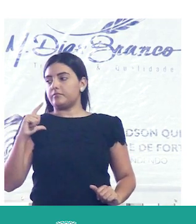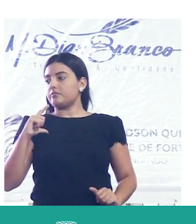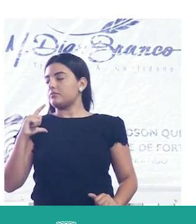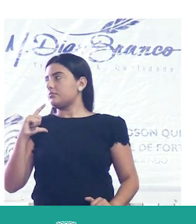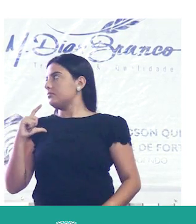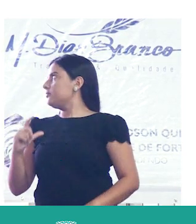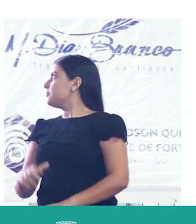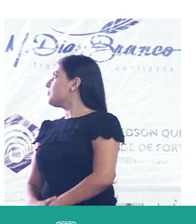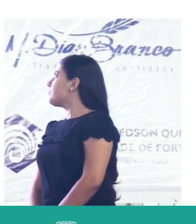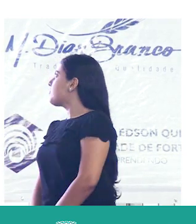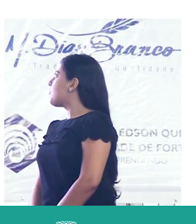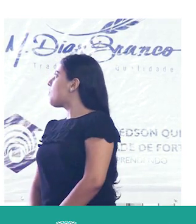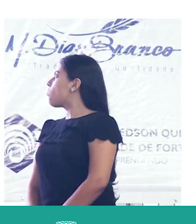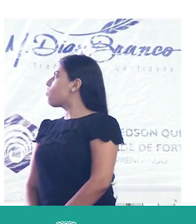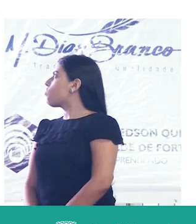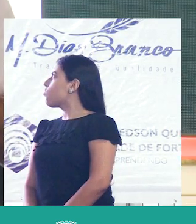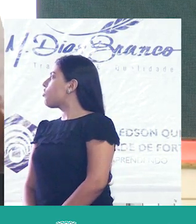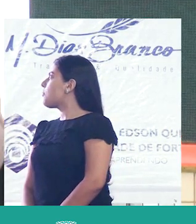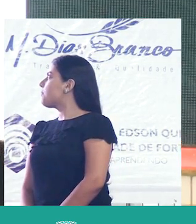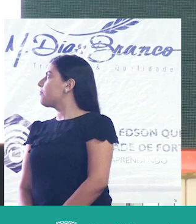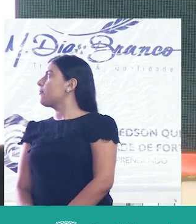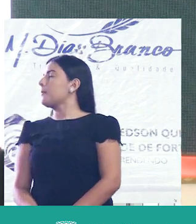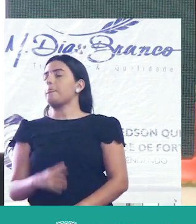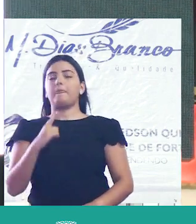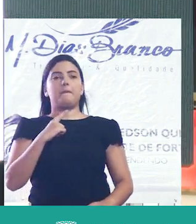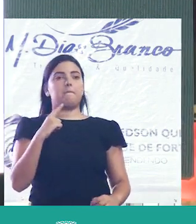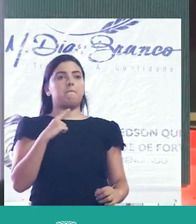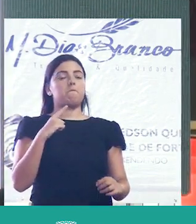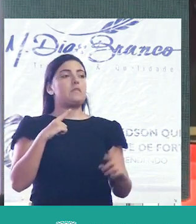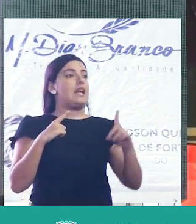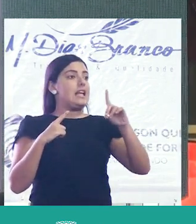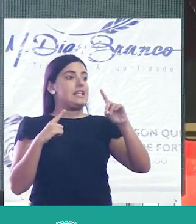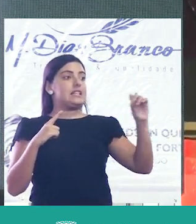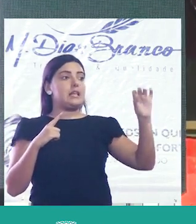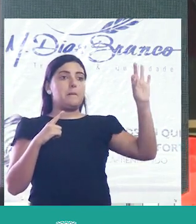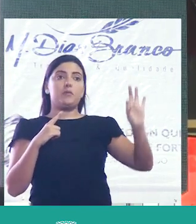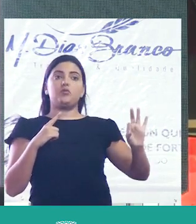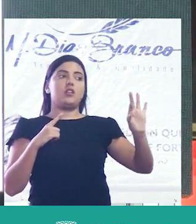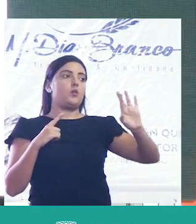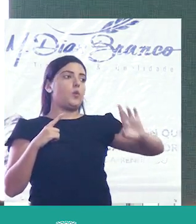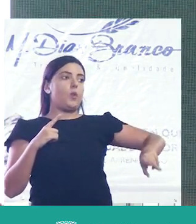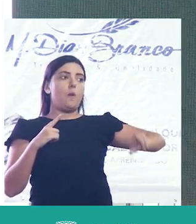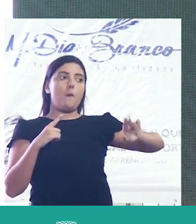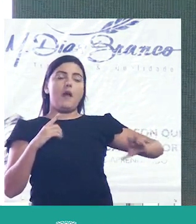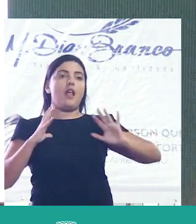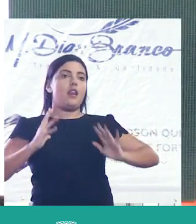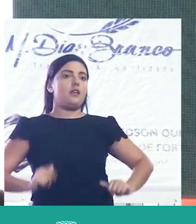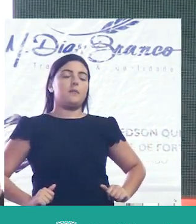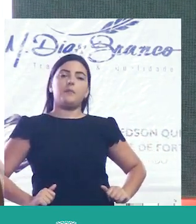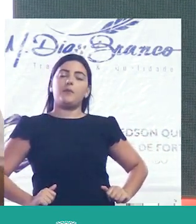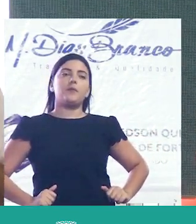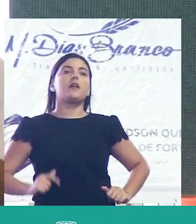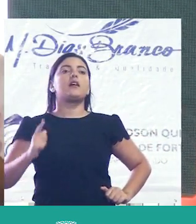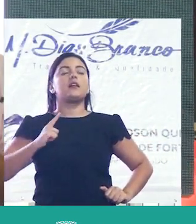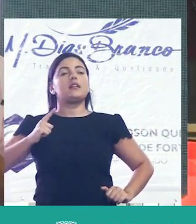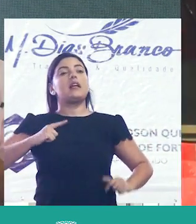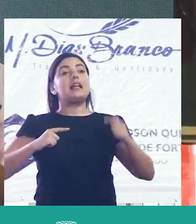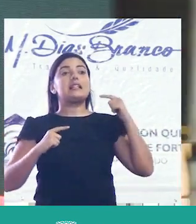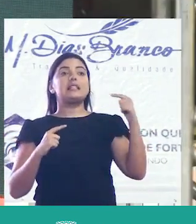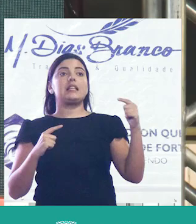nessa questão, ele está dizendo que o reagente não é 100% puro. Ele está dizendo que o reagente tem apenas